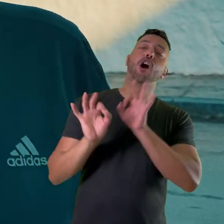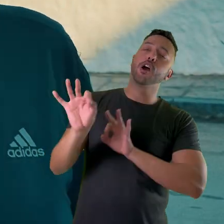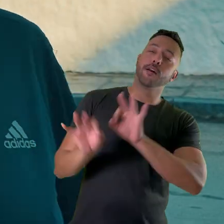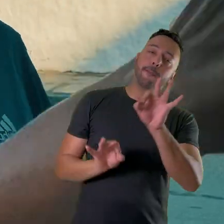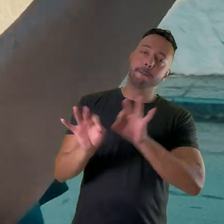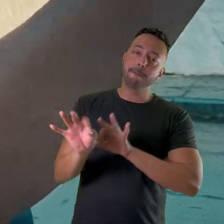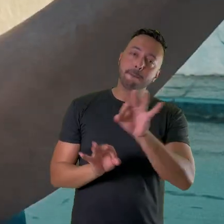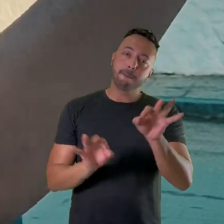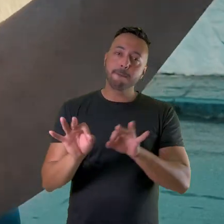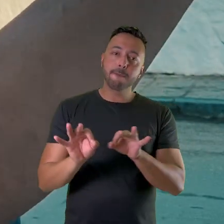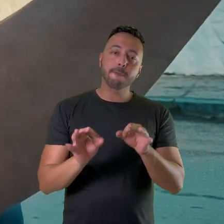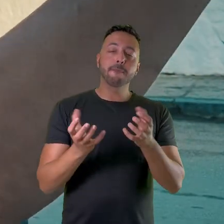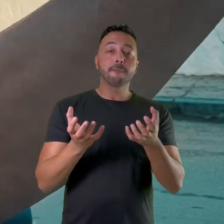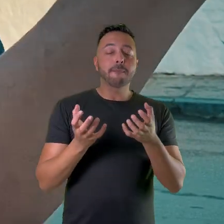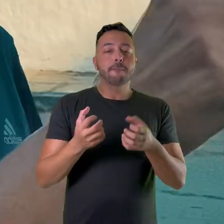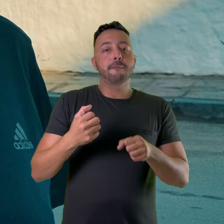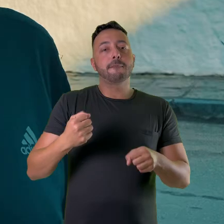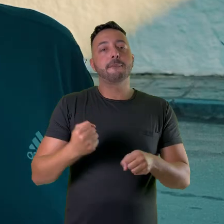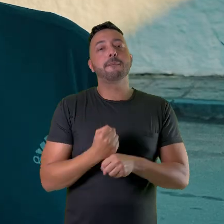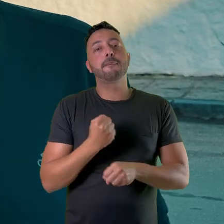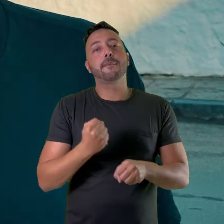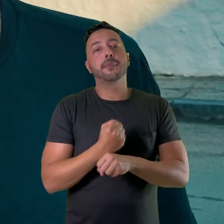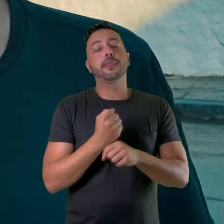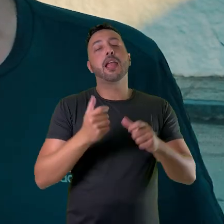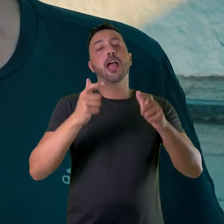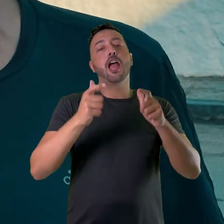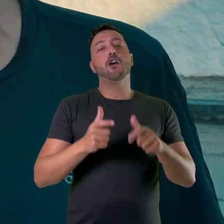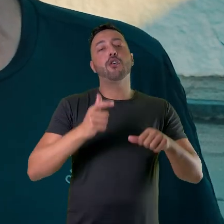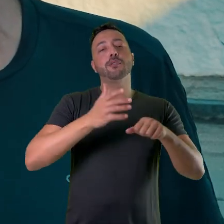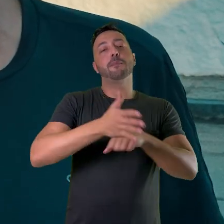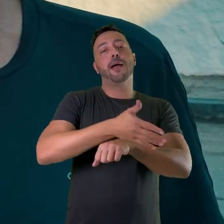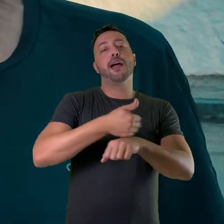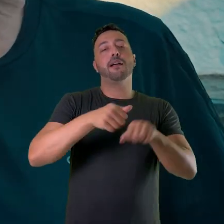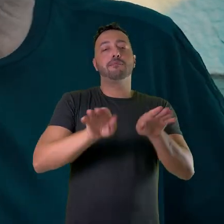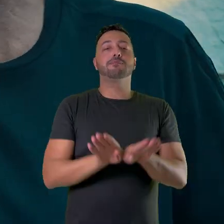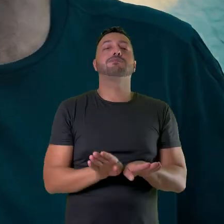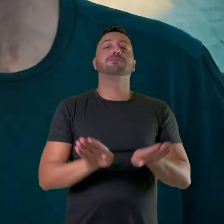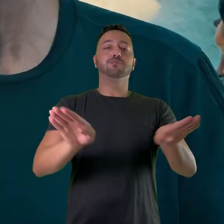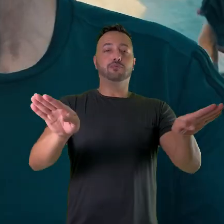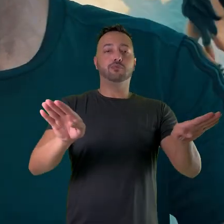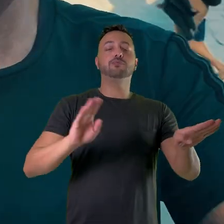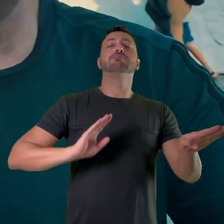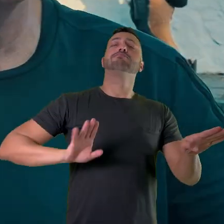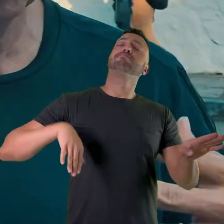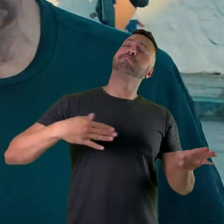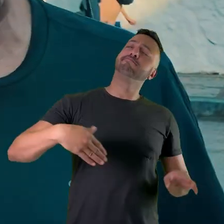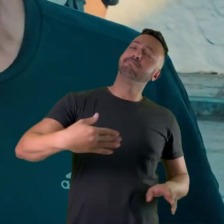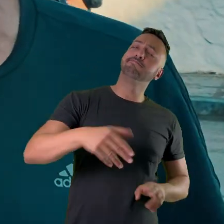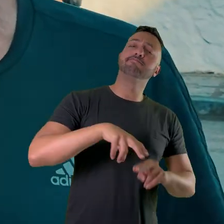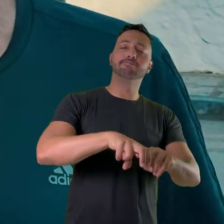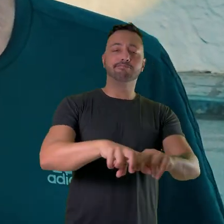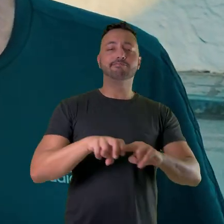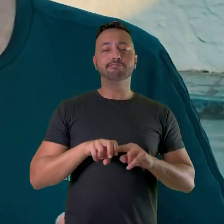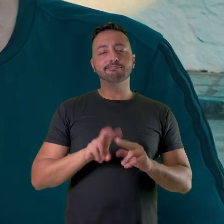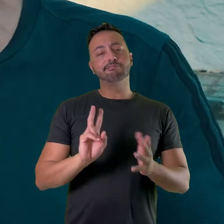organizado para ser construído lá na Praça Duque de Caxias. E aí depois, por um motivo ou por outro,